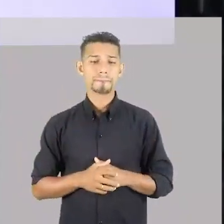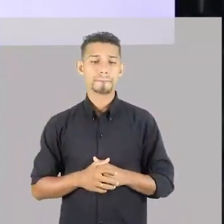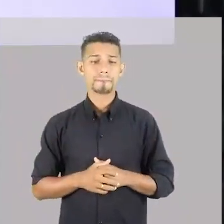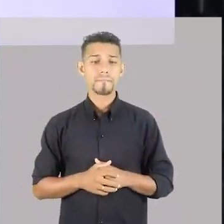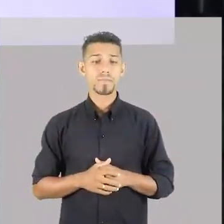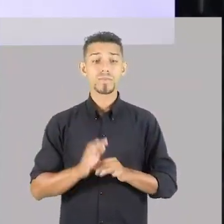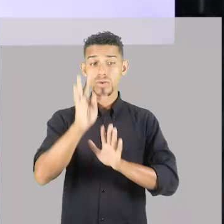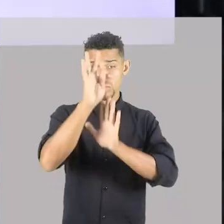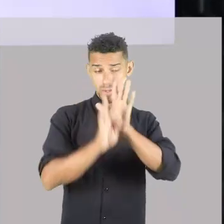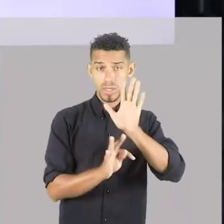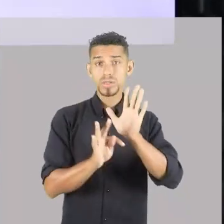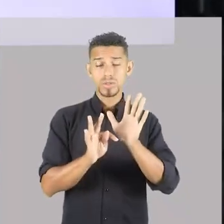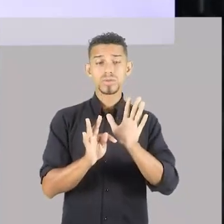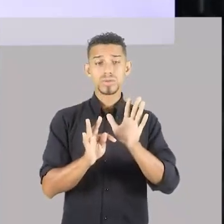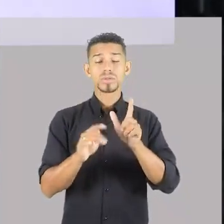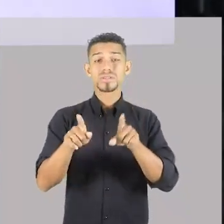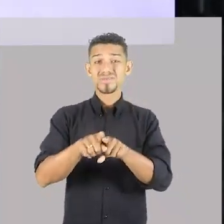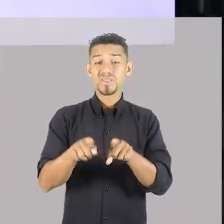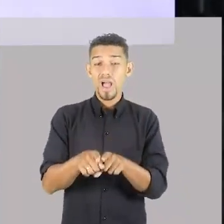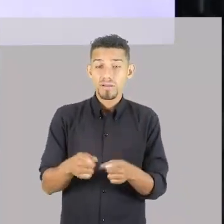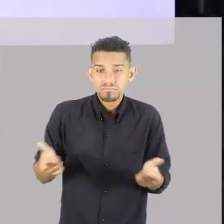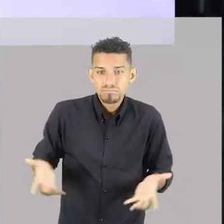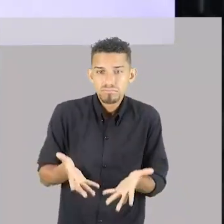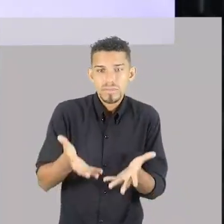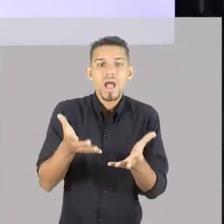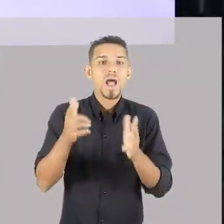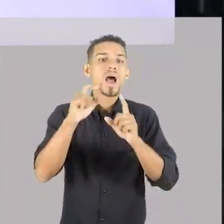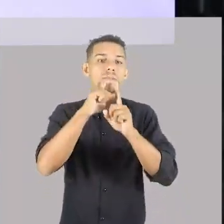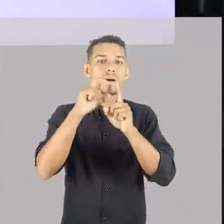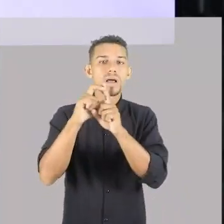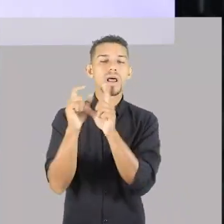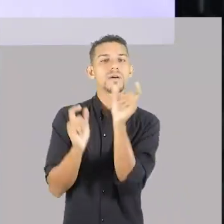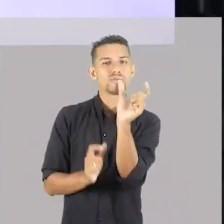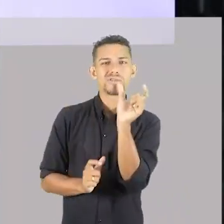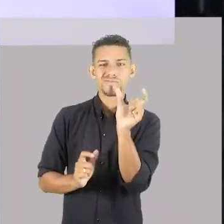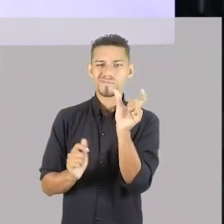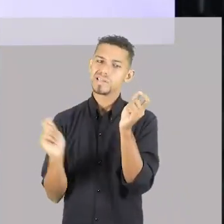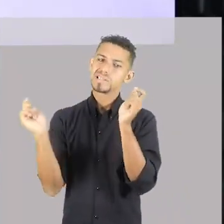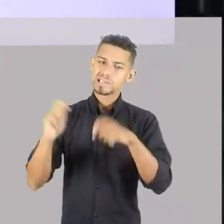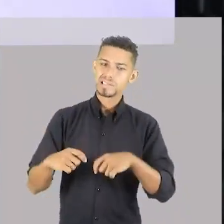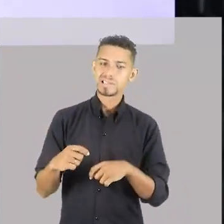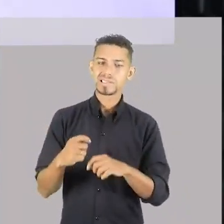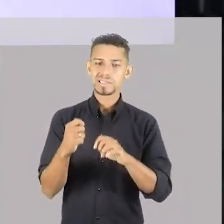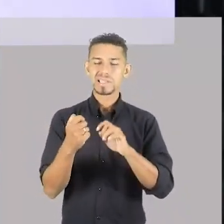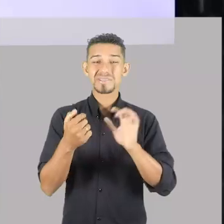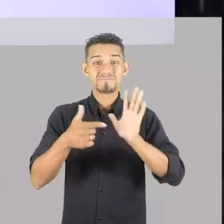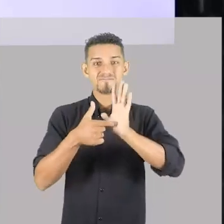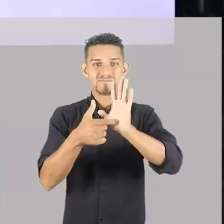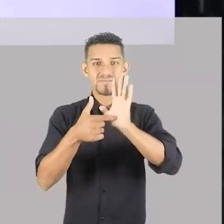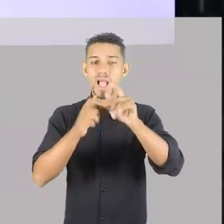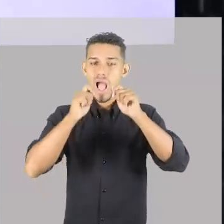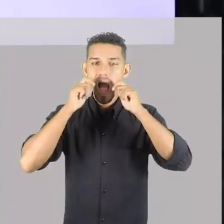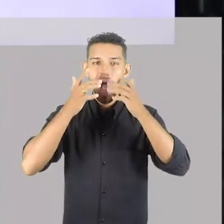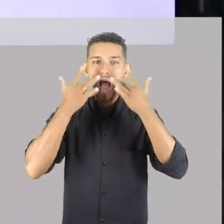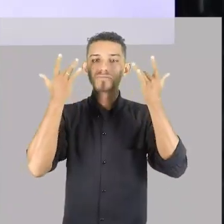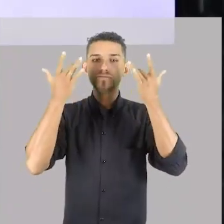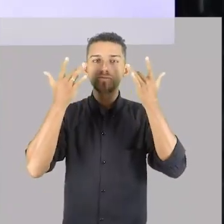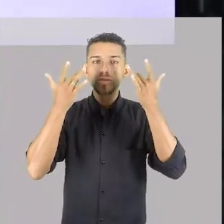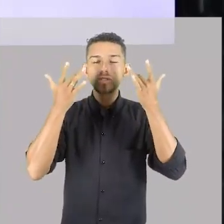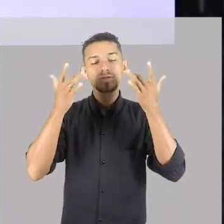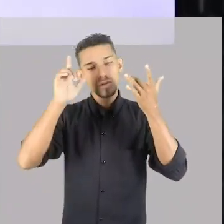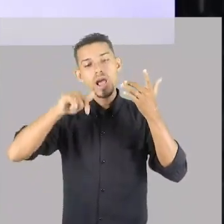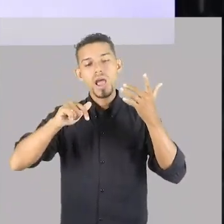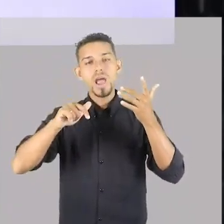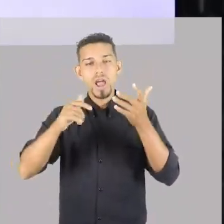texto literário manipula a palavra, revestindo-a de caráter artístico. Esse é o